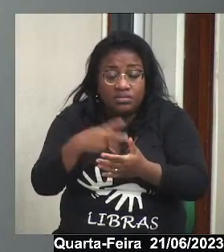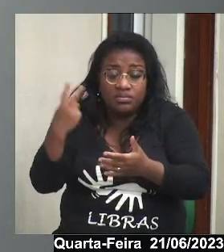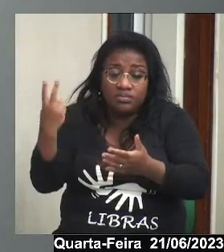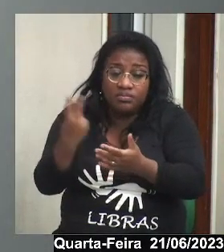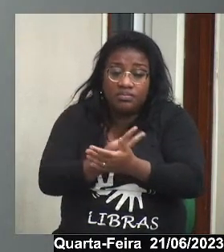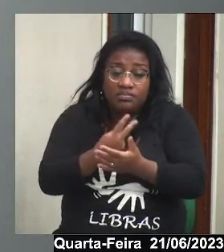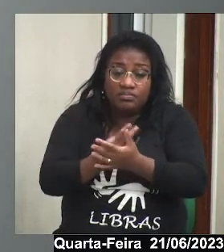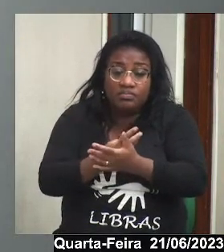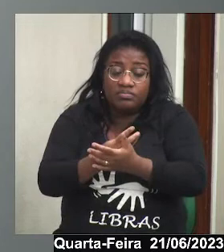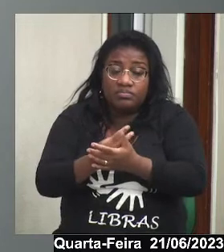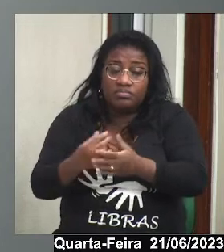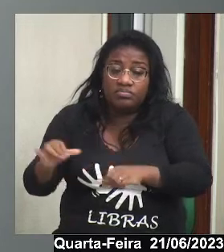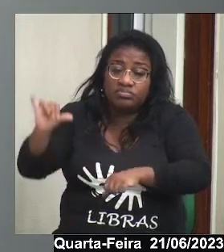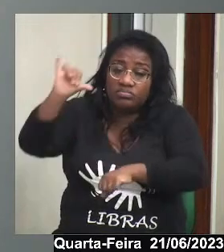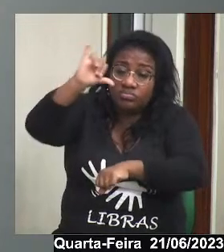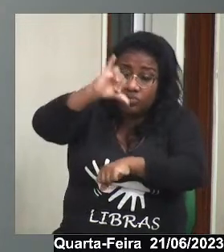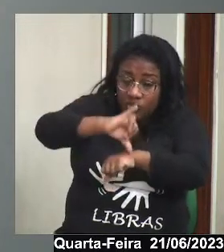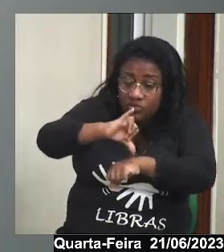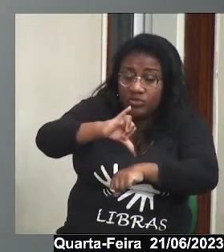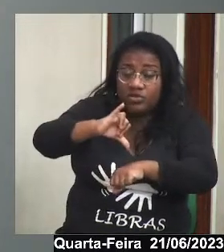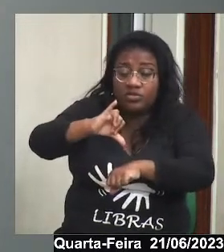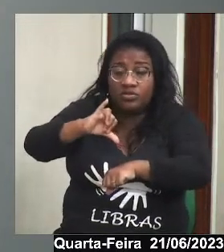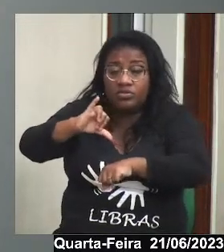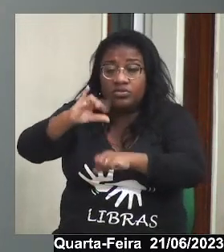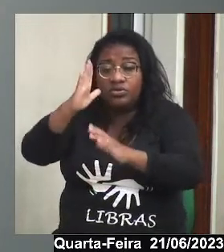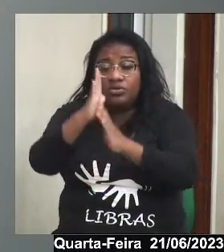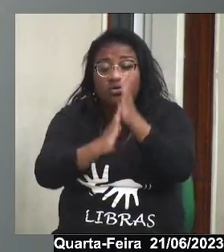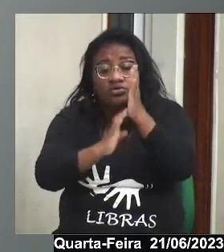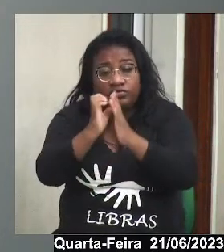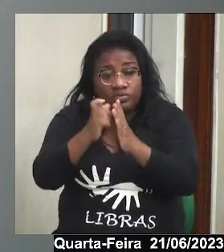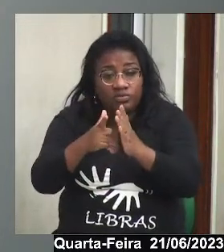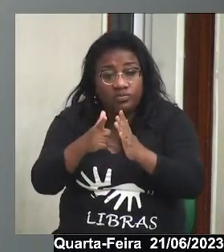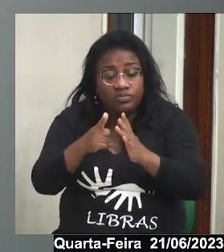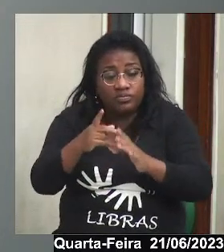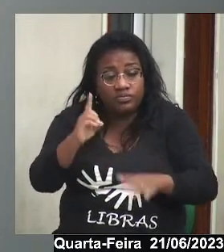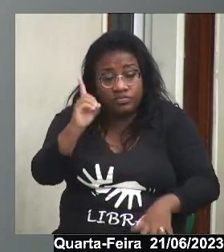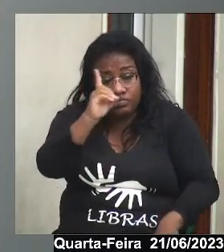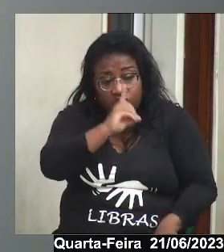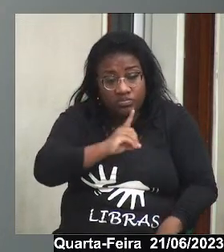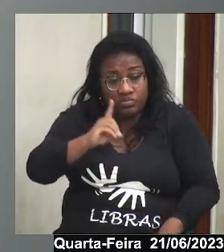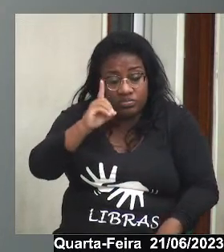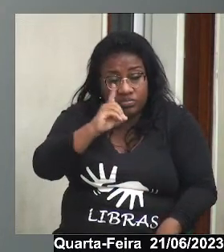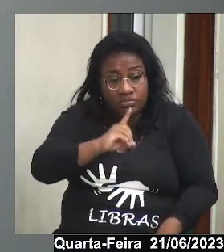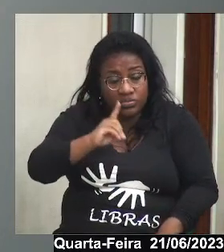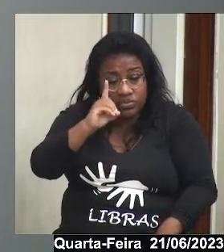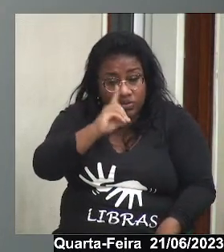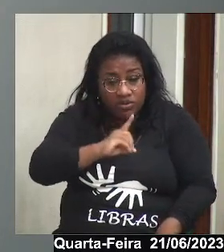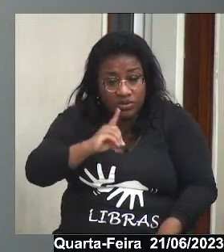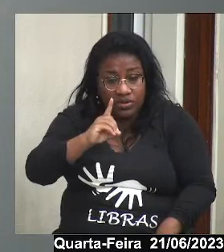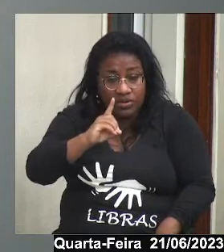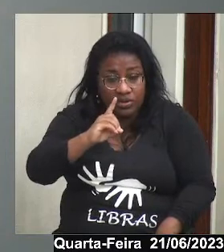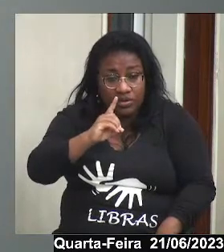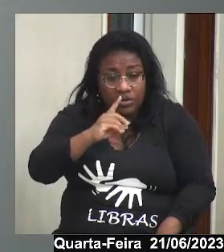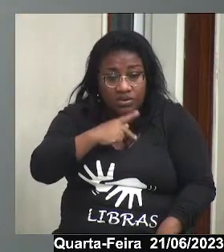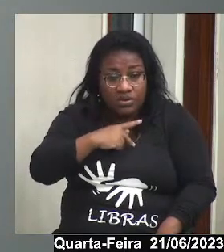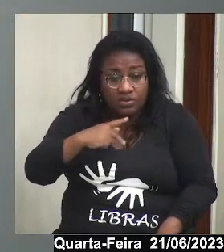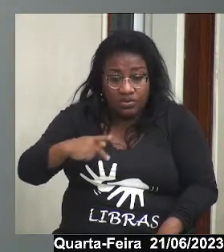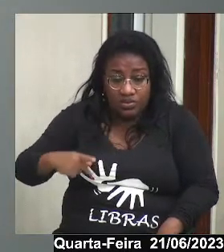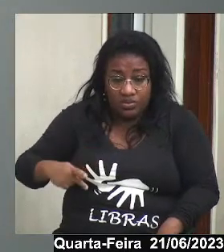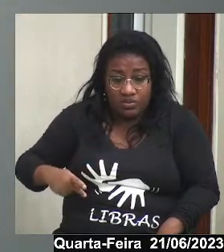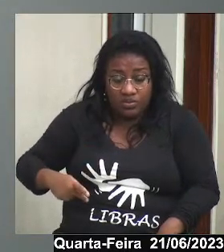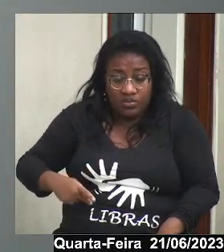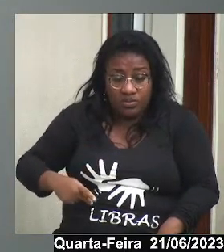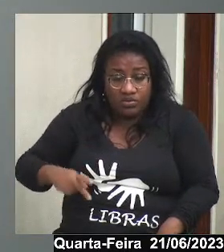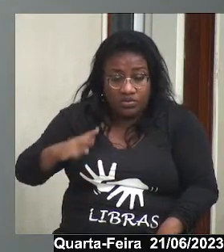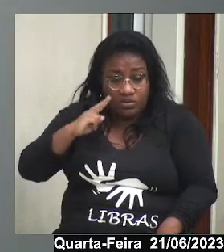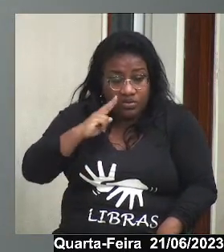histórico. Eu preciso dizer aqui, senhores, não sei se os senhores viram, domingo, o presidente estadual do IFAM esteve aqui em Embu das